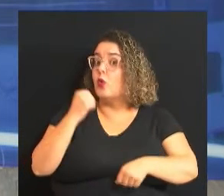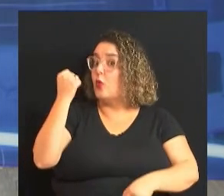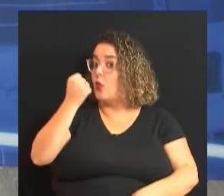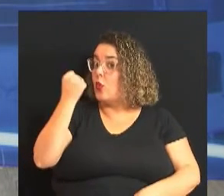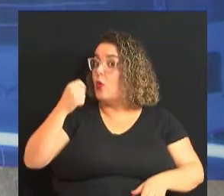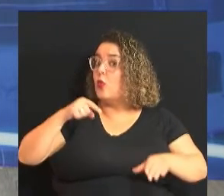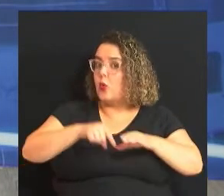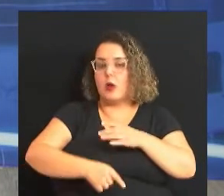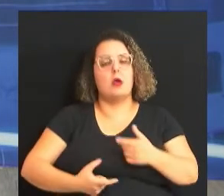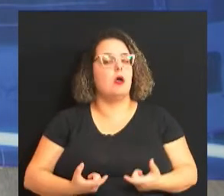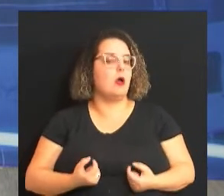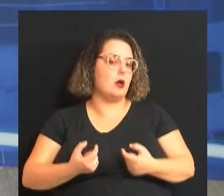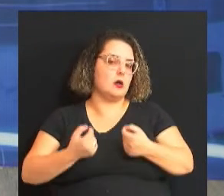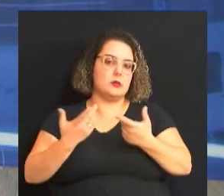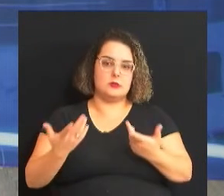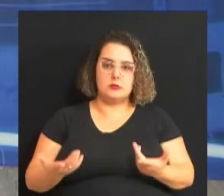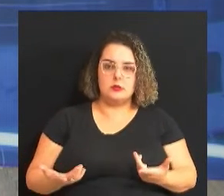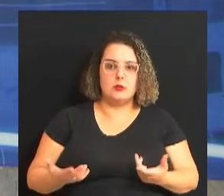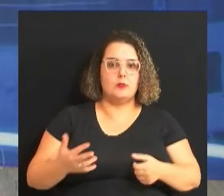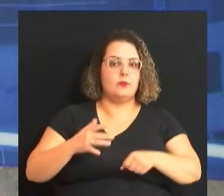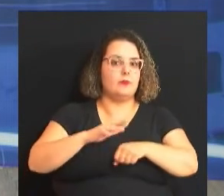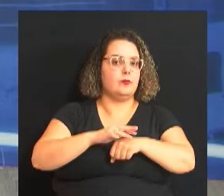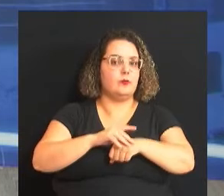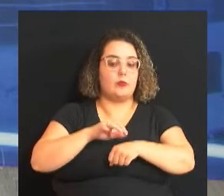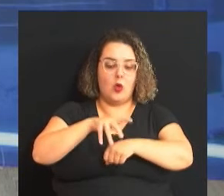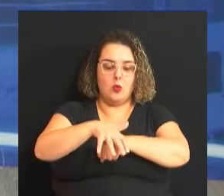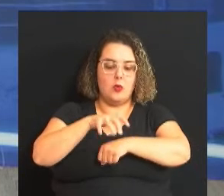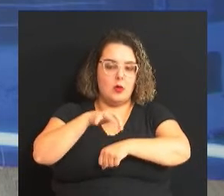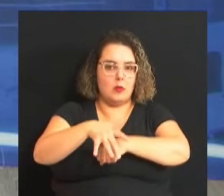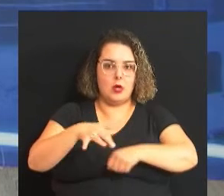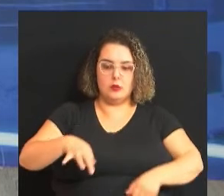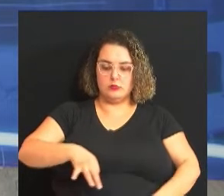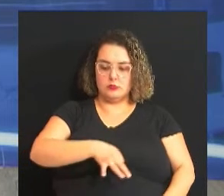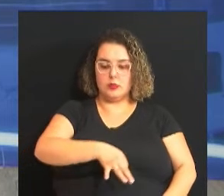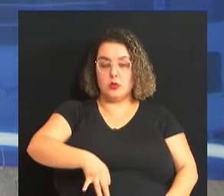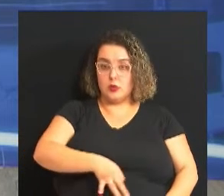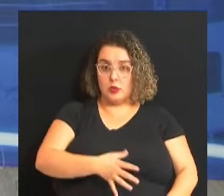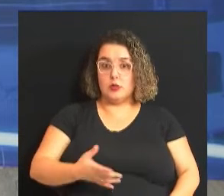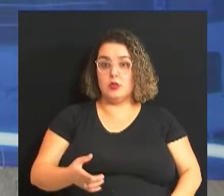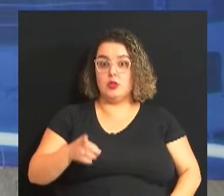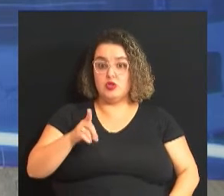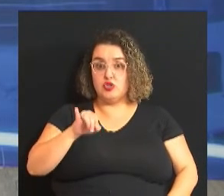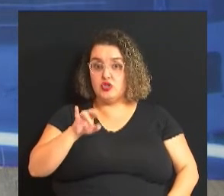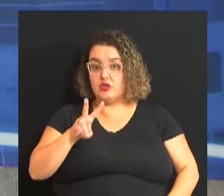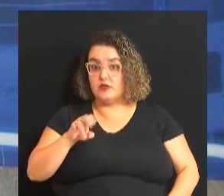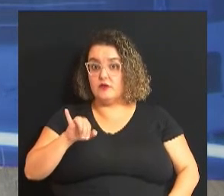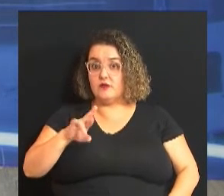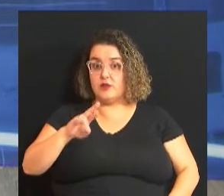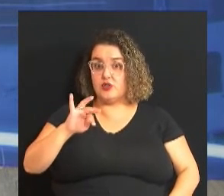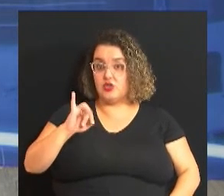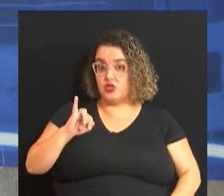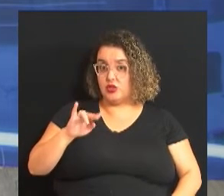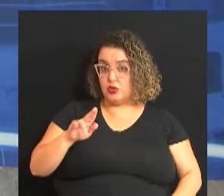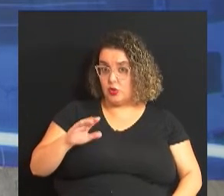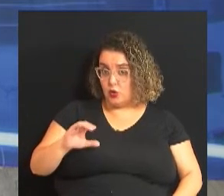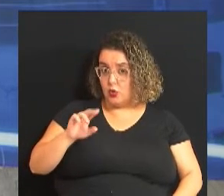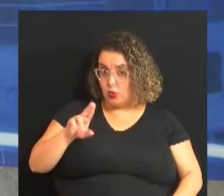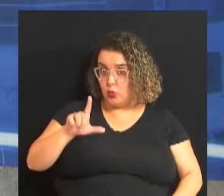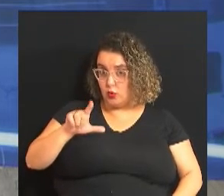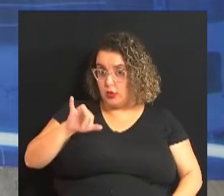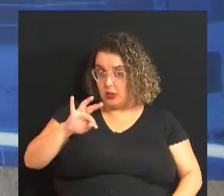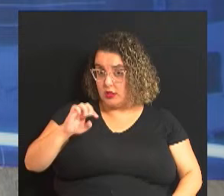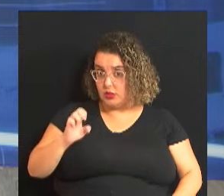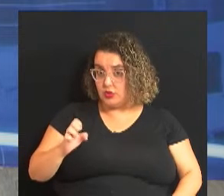como câncer, doenças inflamatórias intestinais, diverticulite, uma outra doença muito importante que está